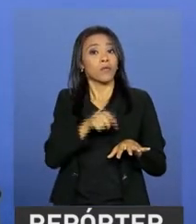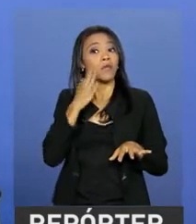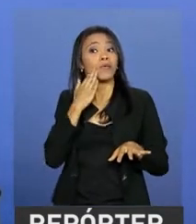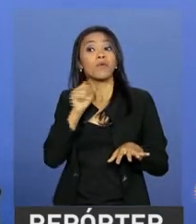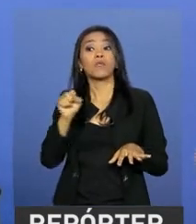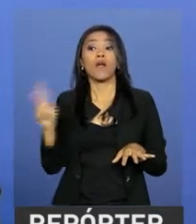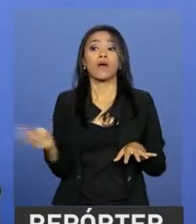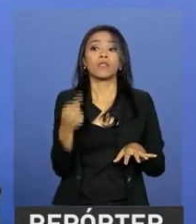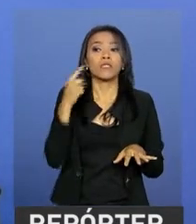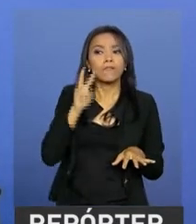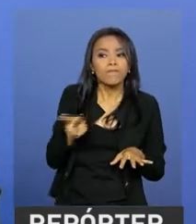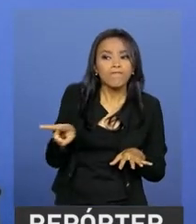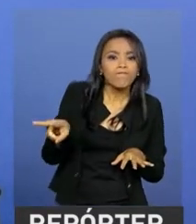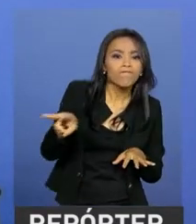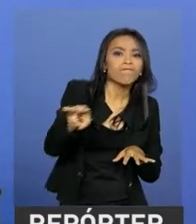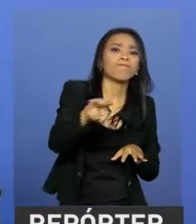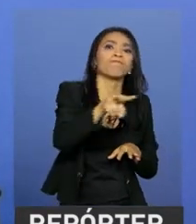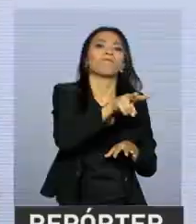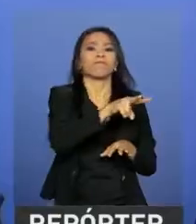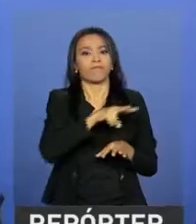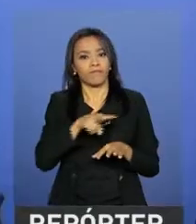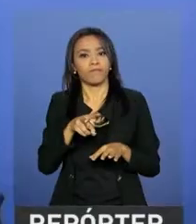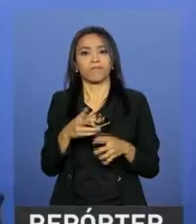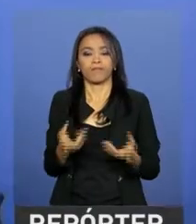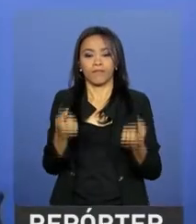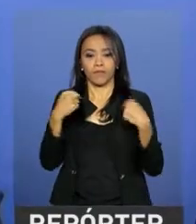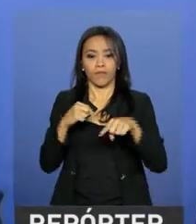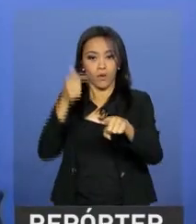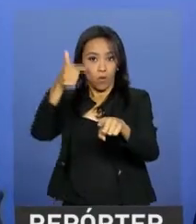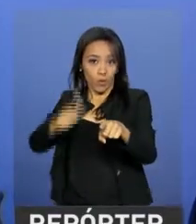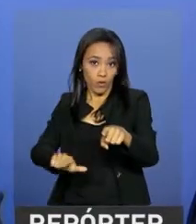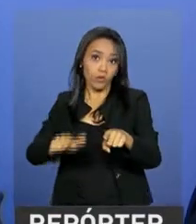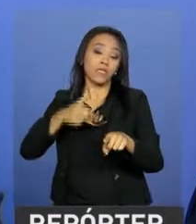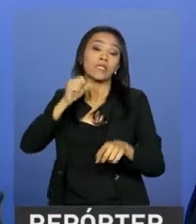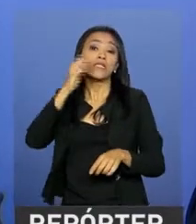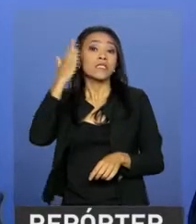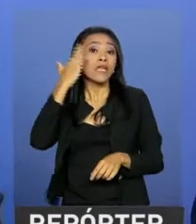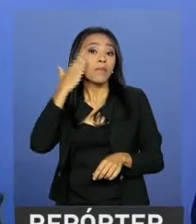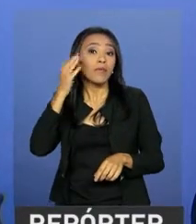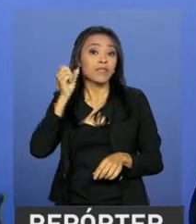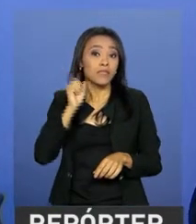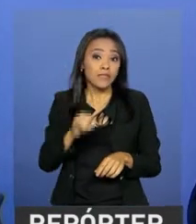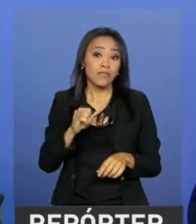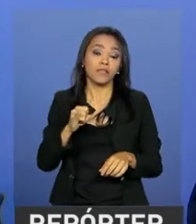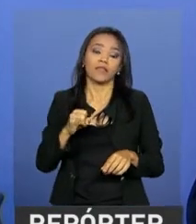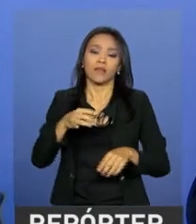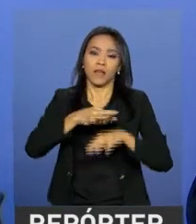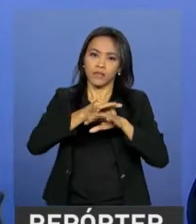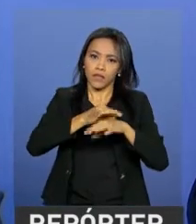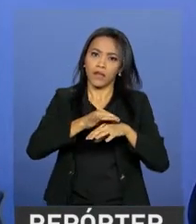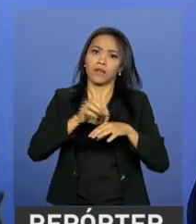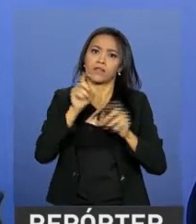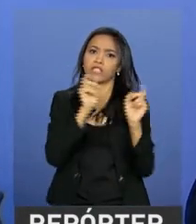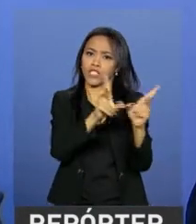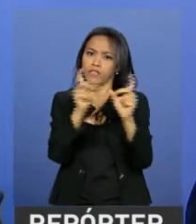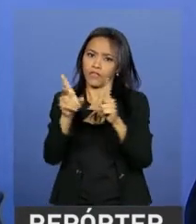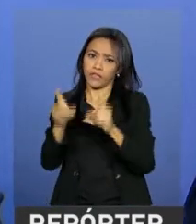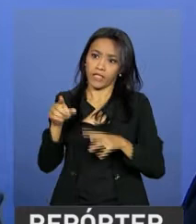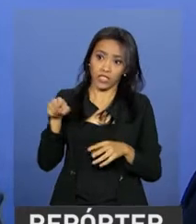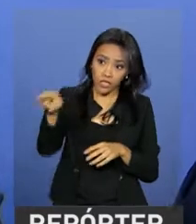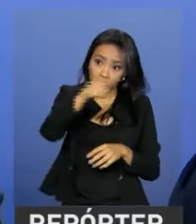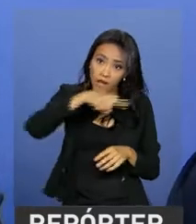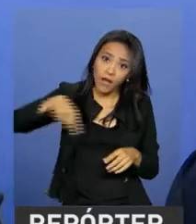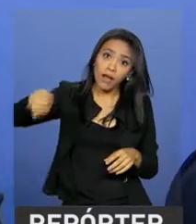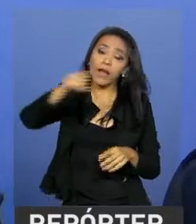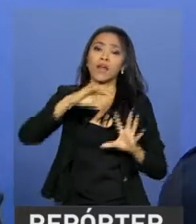uma retrospectiva dentro do processo o outro é saber se os produtos que estão lá neste momento sendo produzidos